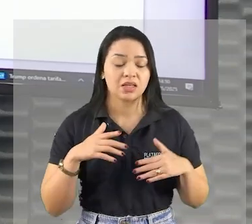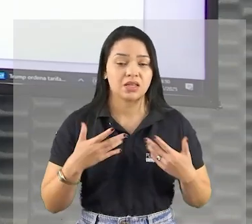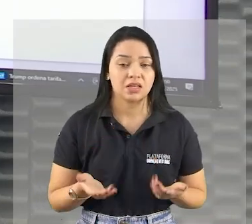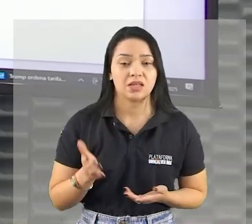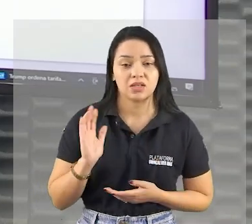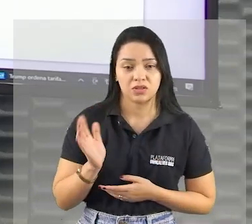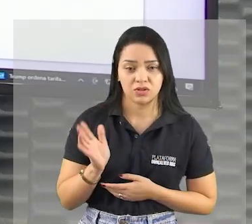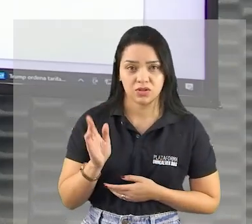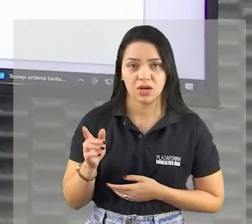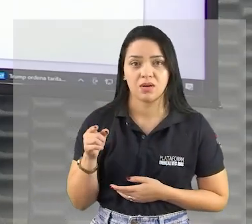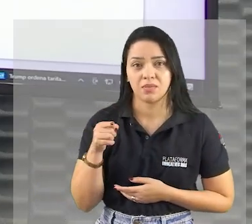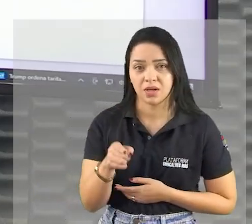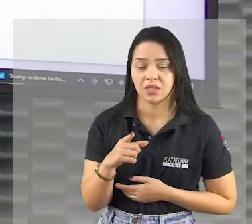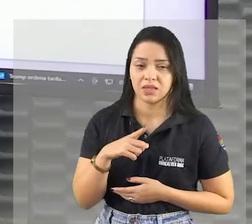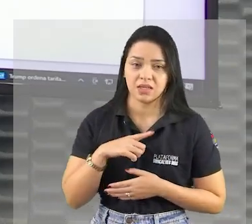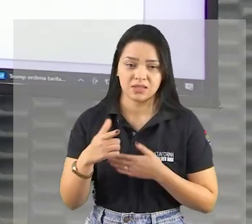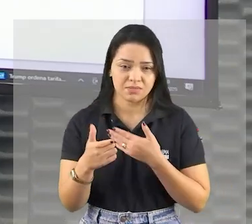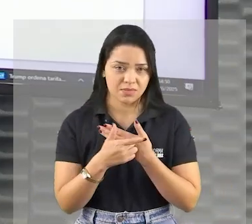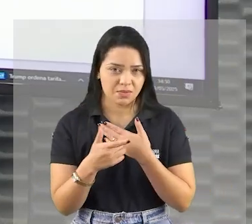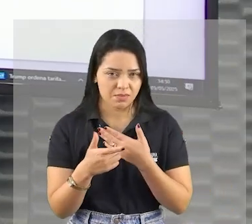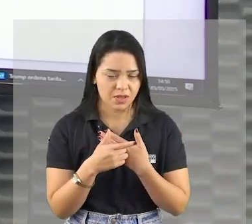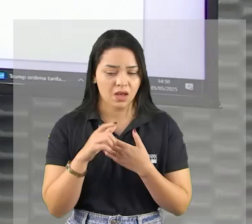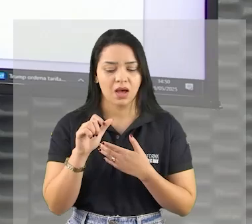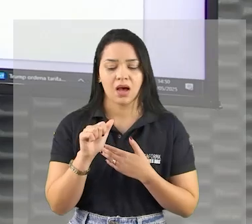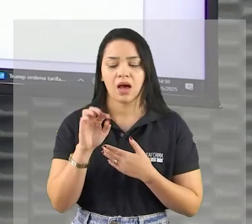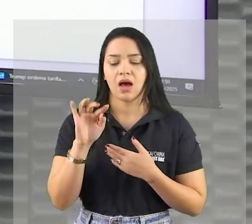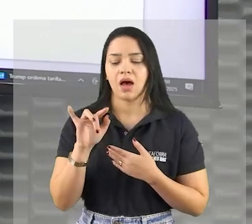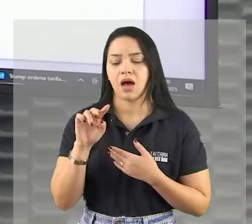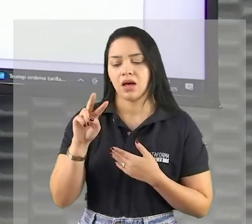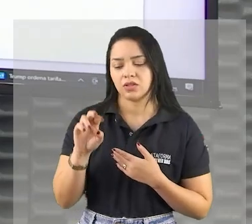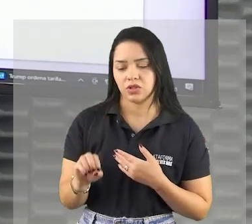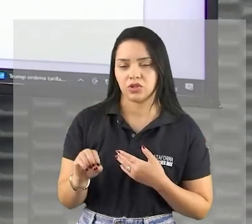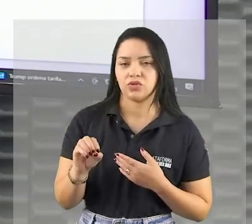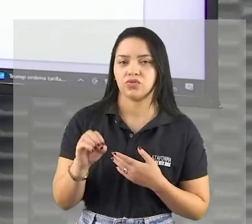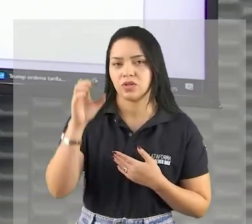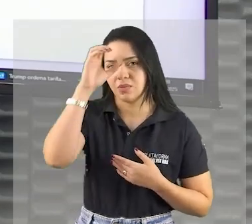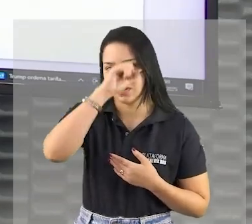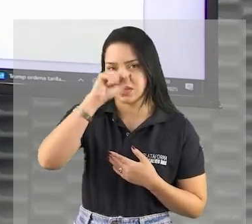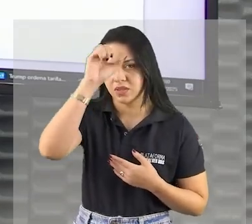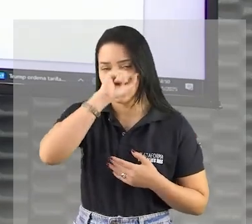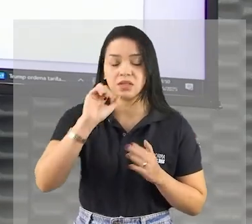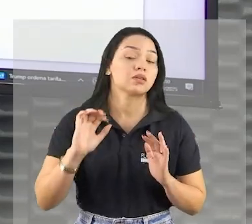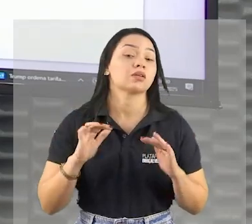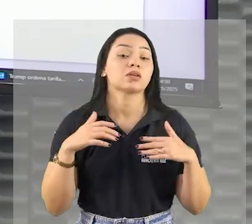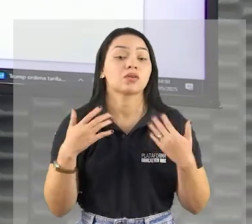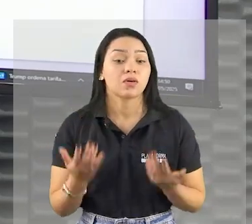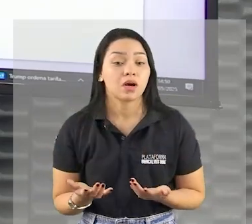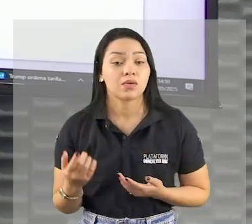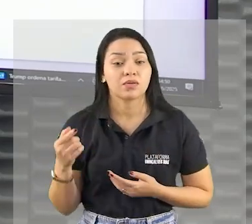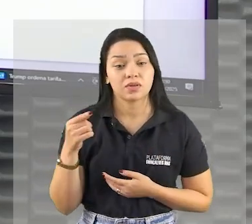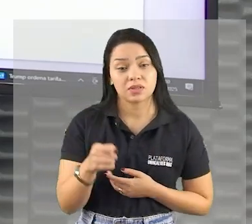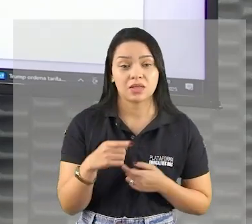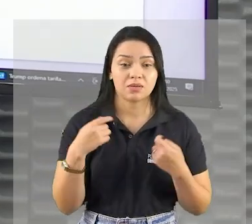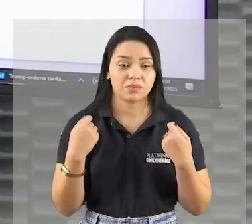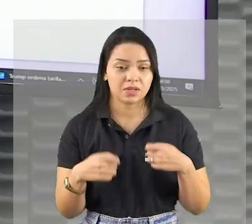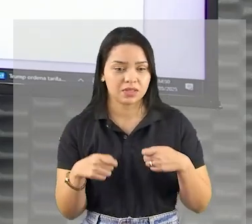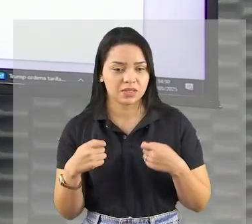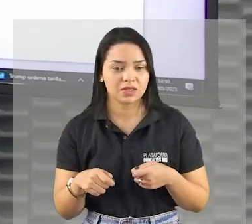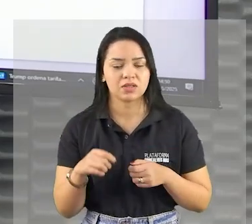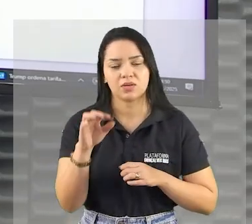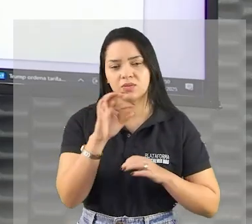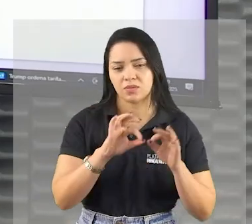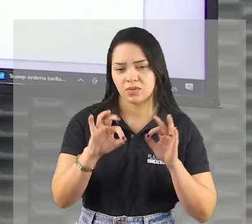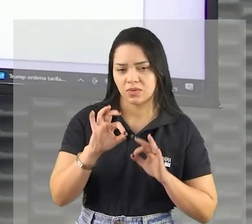te levam para assumir esse papel ativo diante da aprendizagem e quais são aquelas atitudes que você tem que começar a